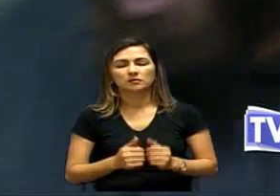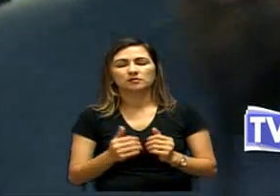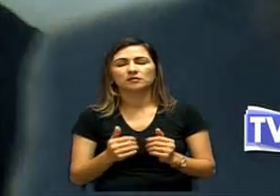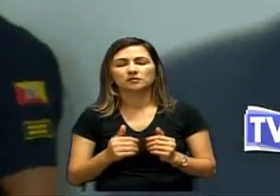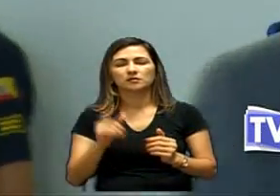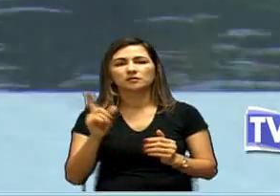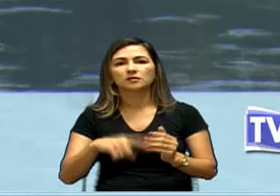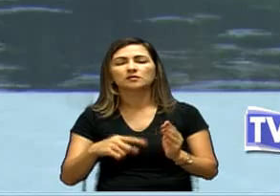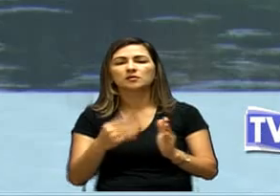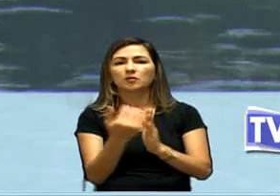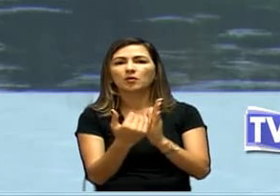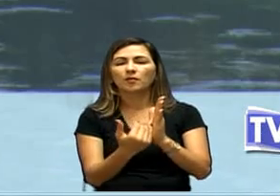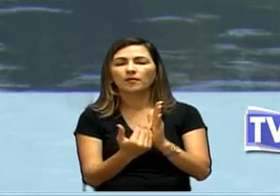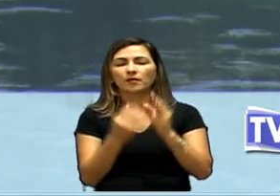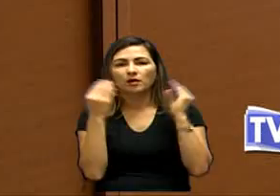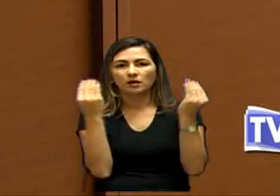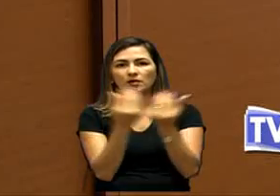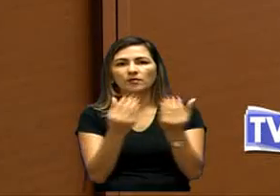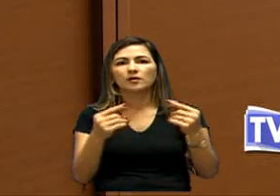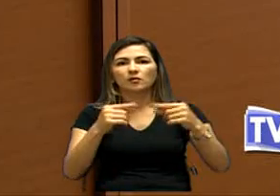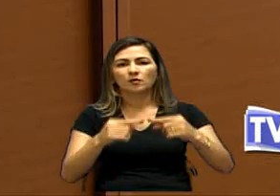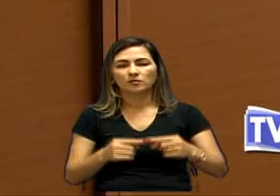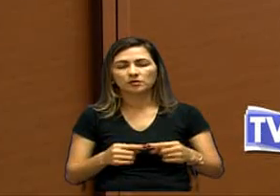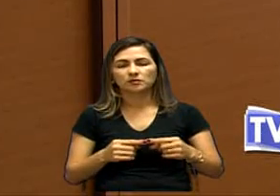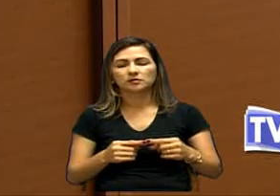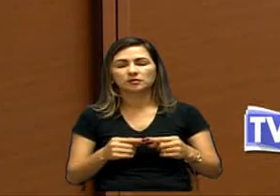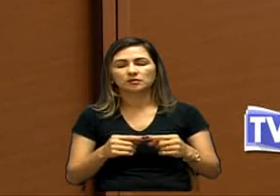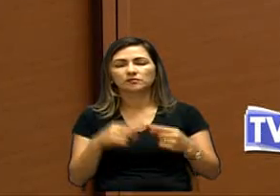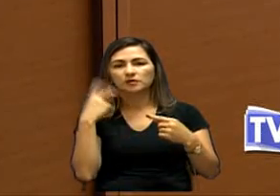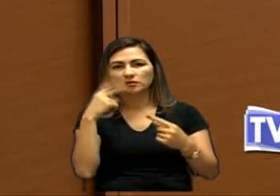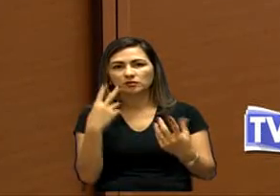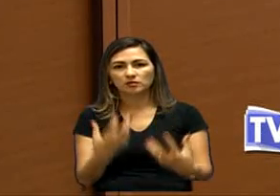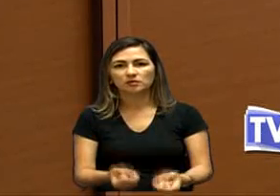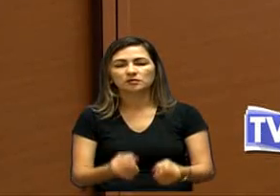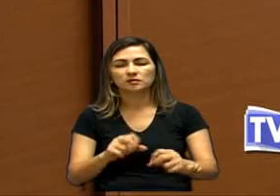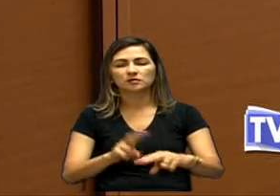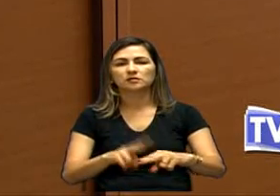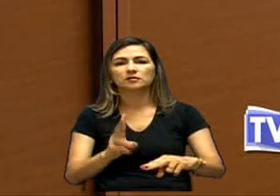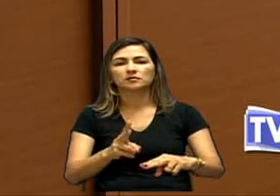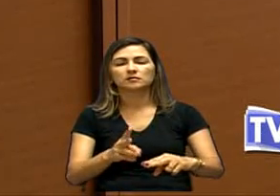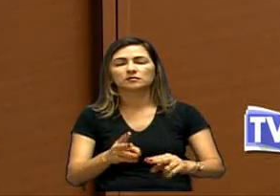vereadores concordarem com a inversão de pauta, permaneçam como estão. Obrigado, Martinez.